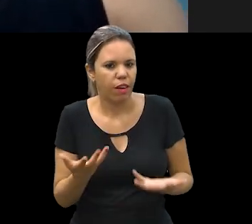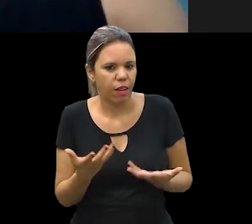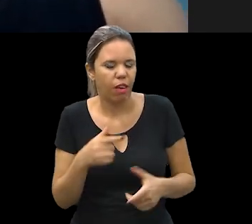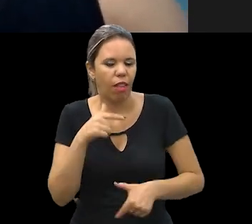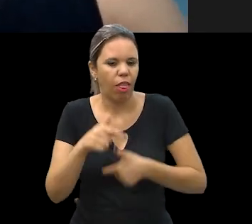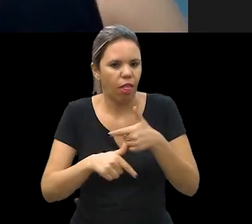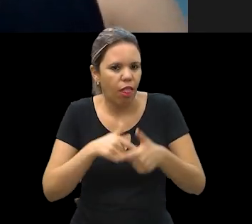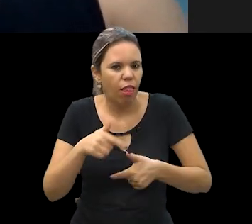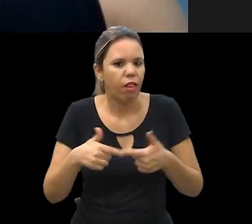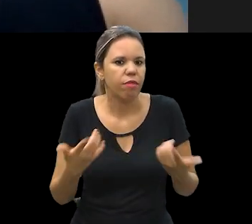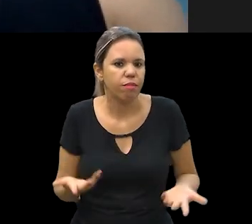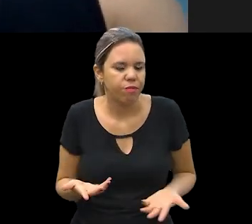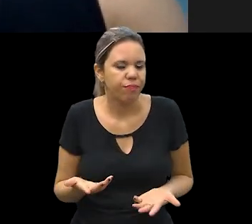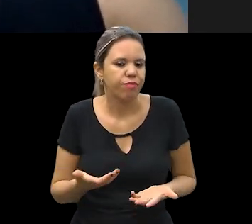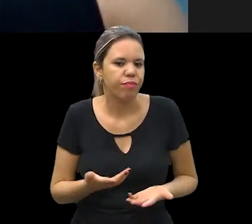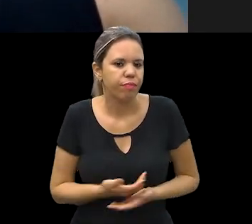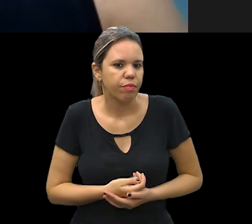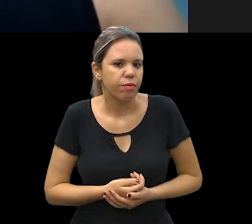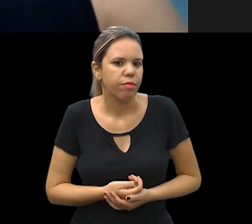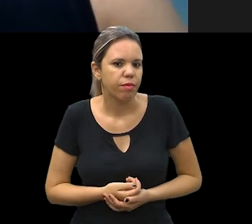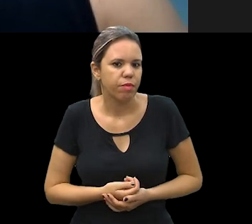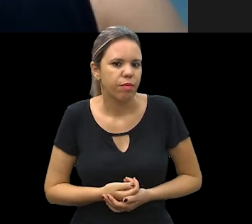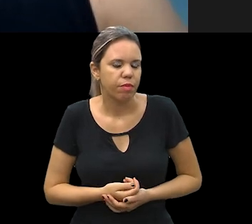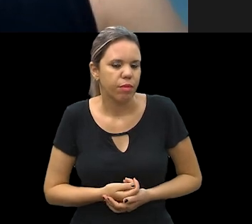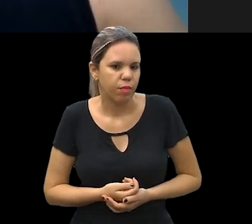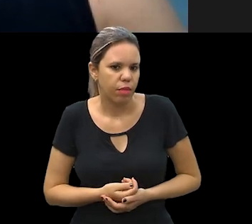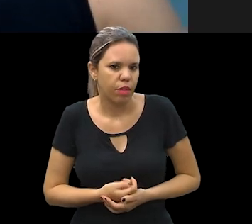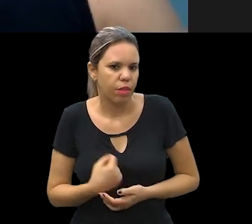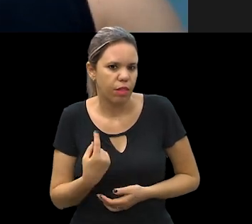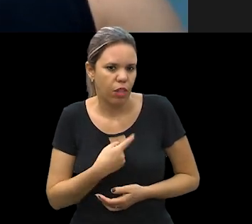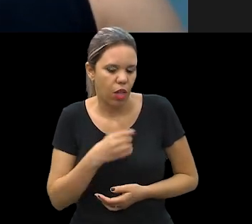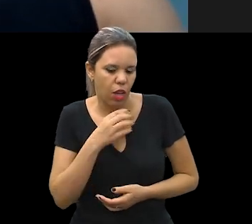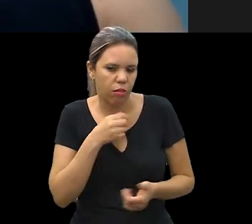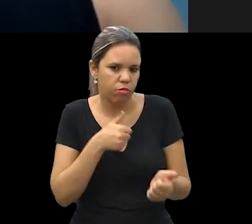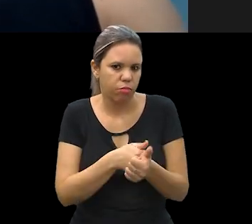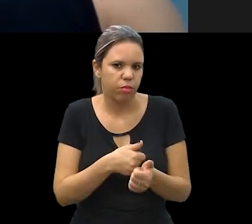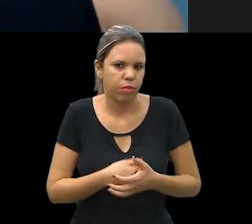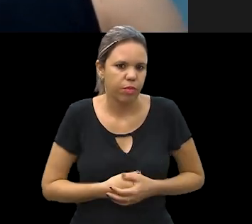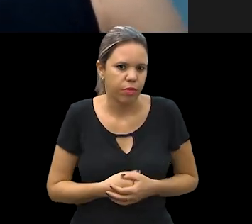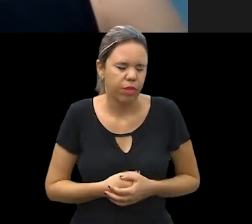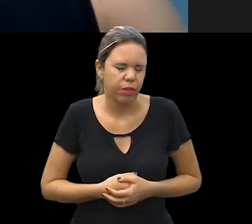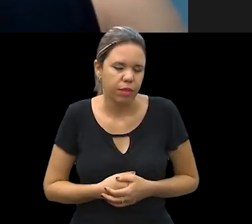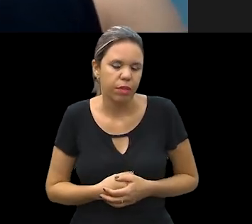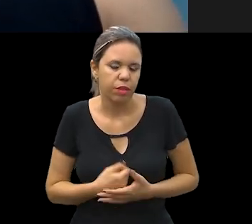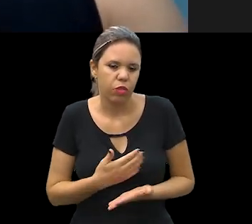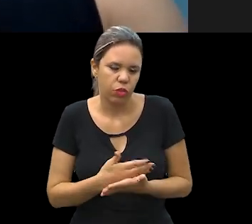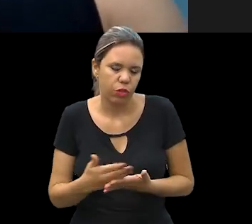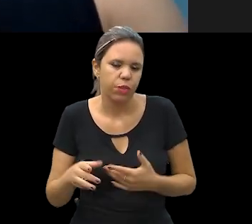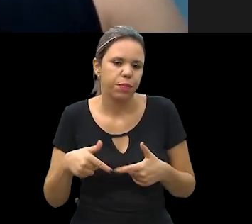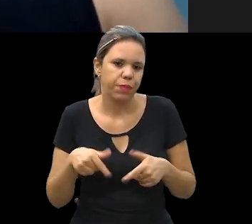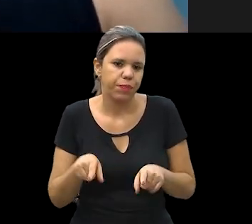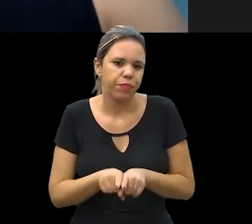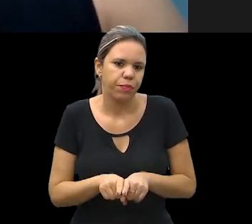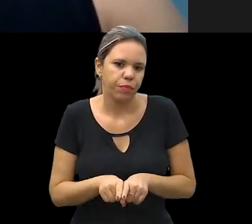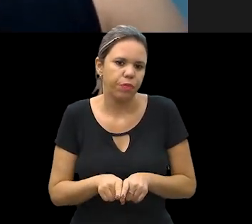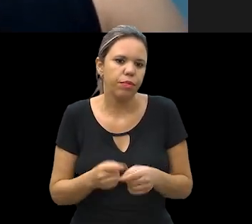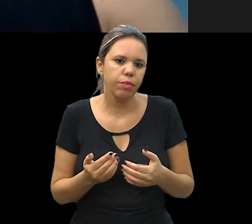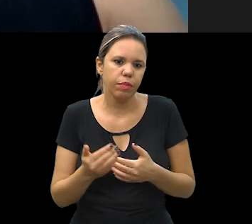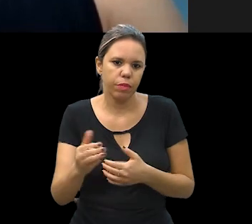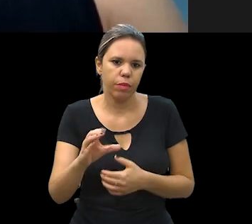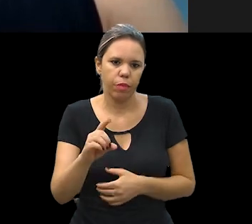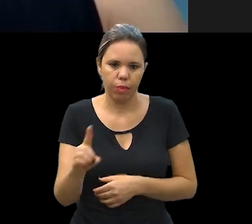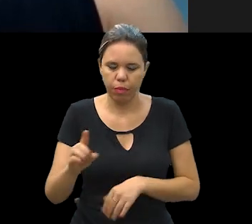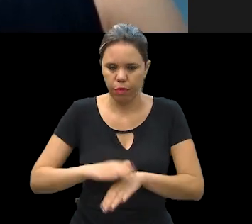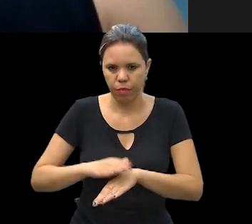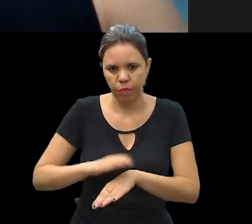está trabalhando em alguma coisa aí para vir bem próximo, bem logo aí. E já estamos começando a trabalhar também no nosso